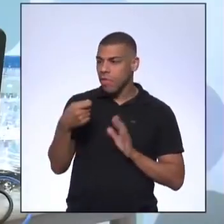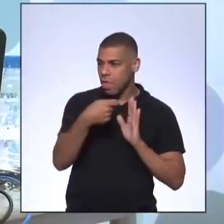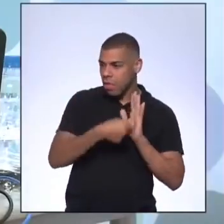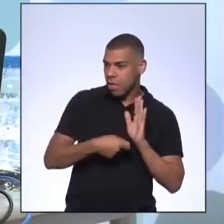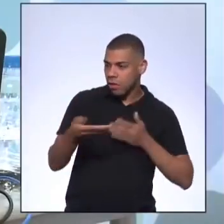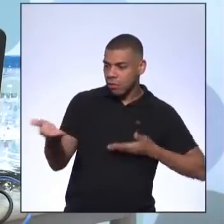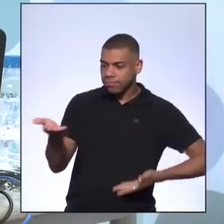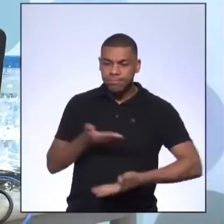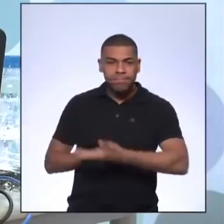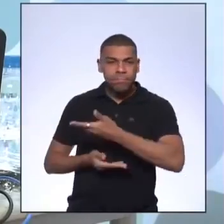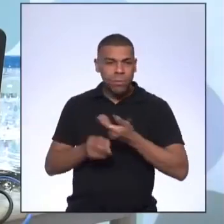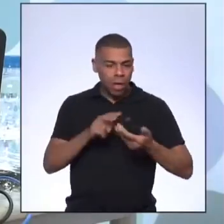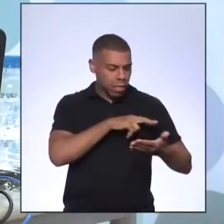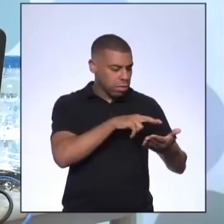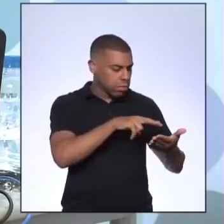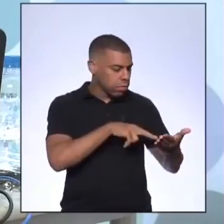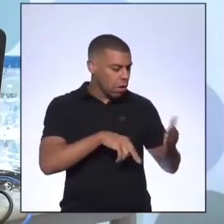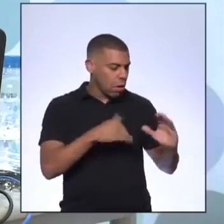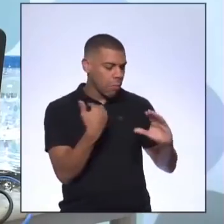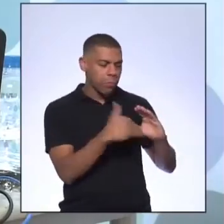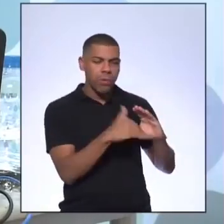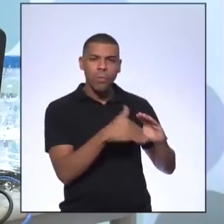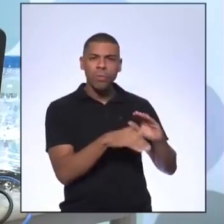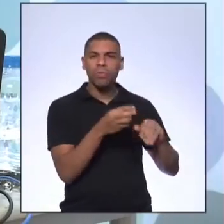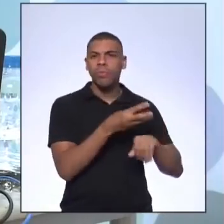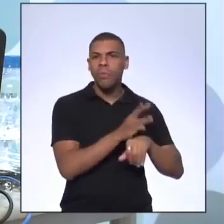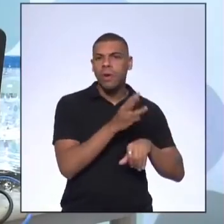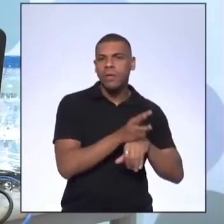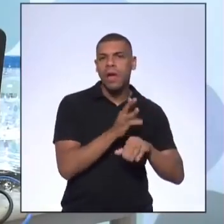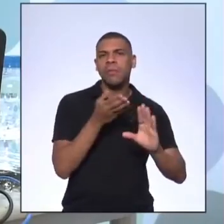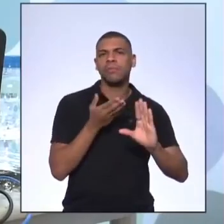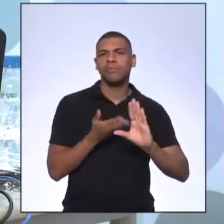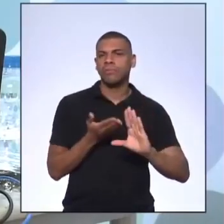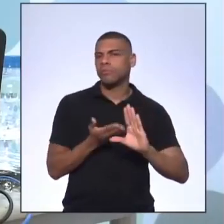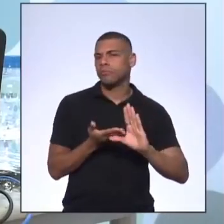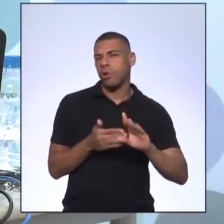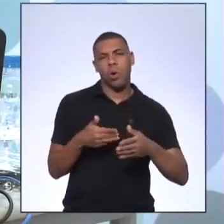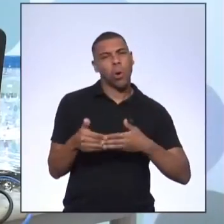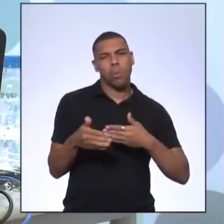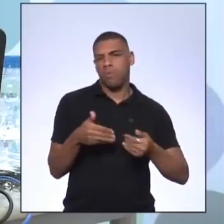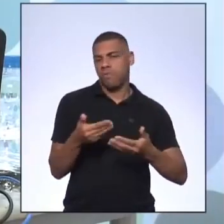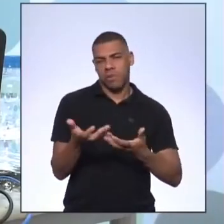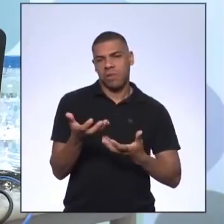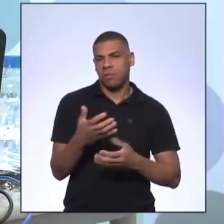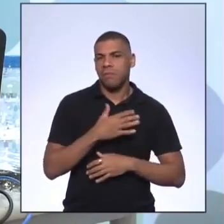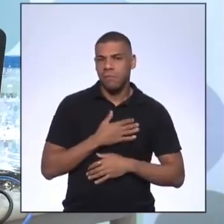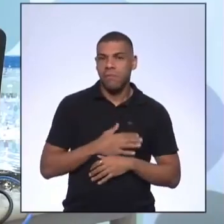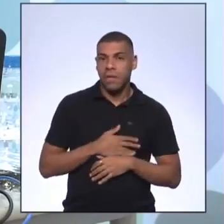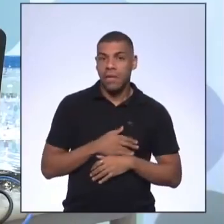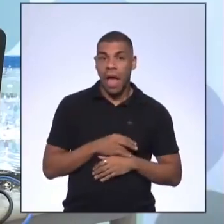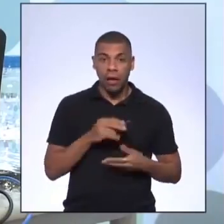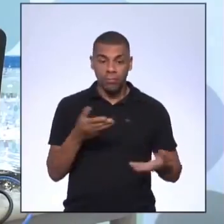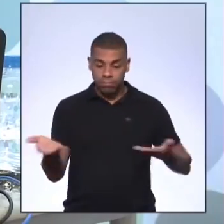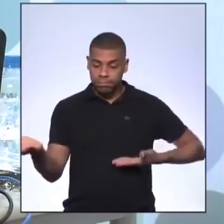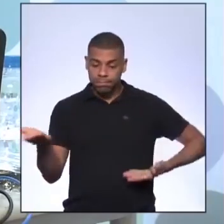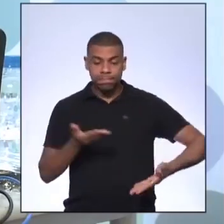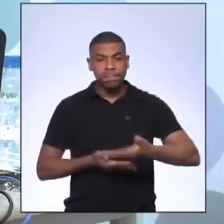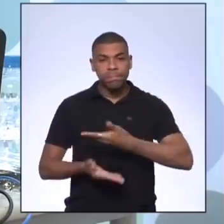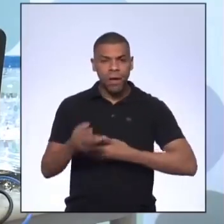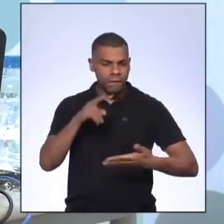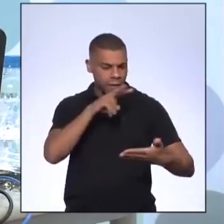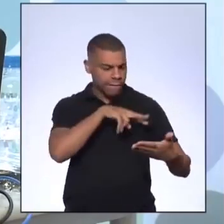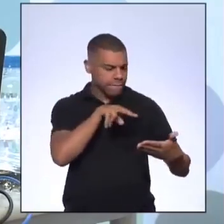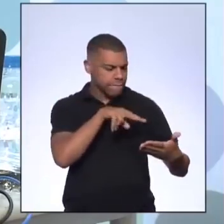vai ler a redação do seu colega. Você manda lá, né, pelo Google Class, pelo WhatsApp, como vocês puderem mandar. Então, manda um para o outro e um